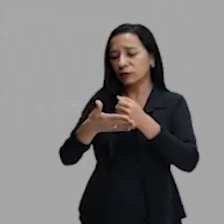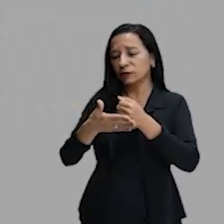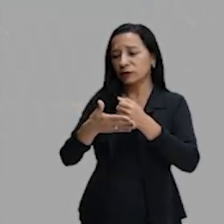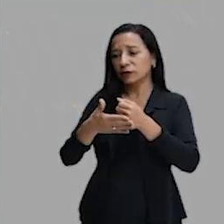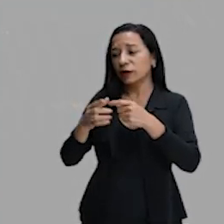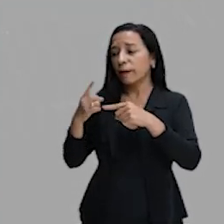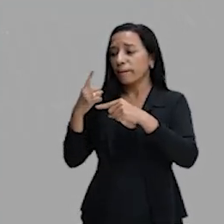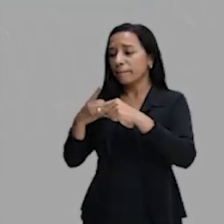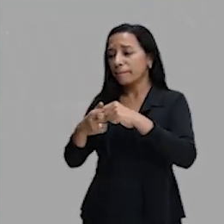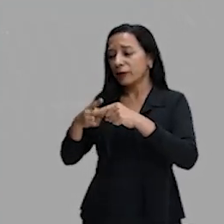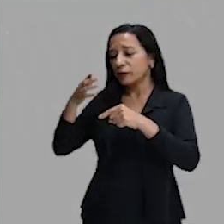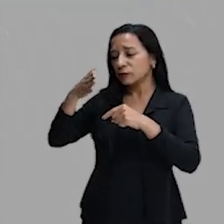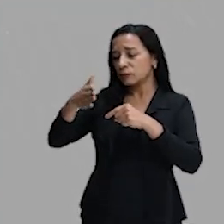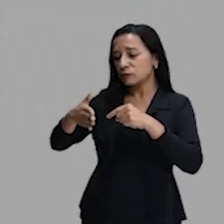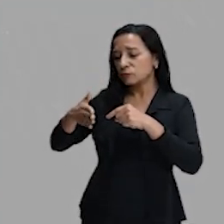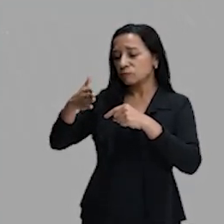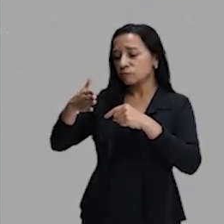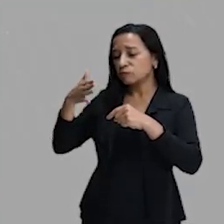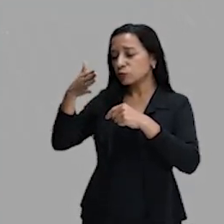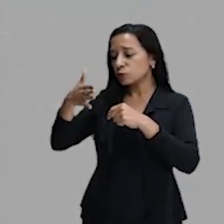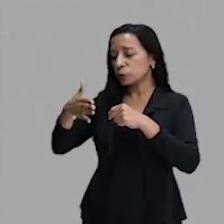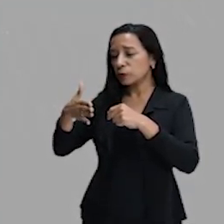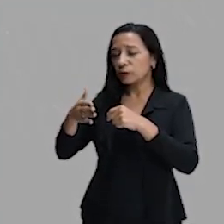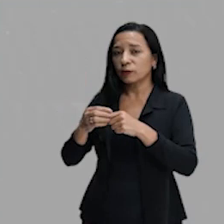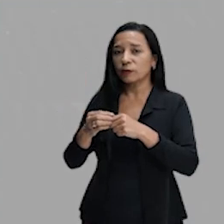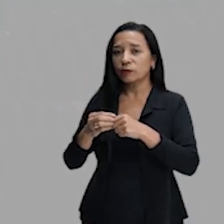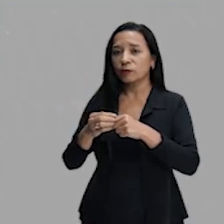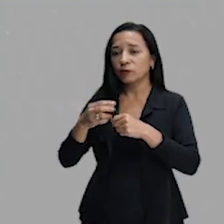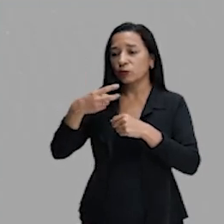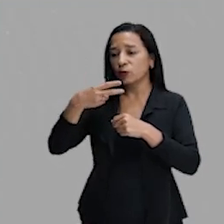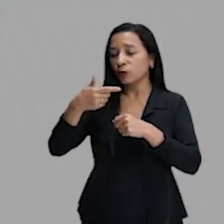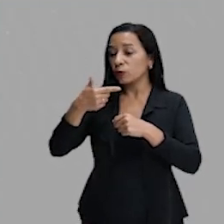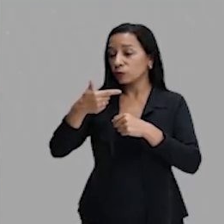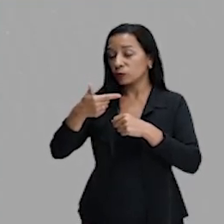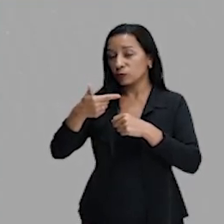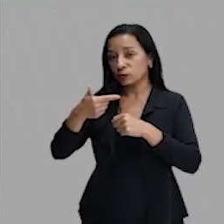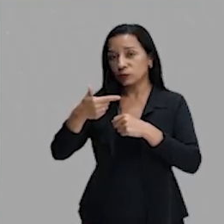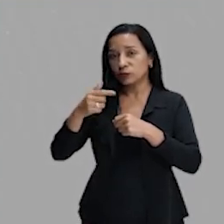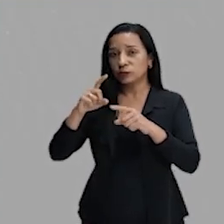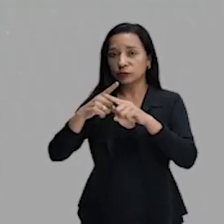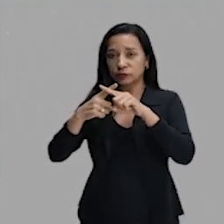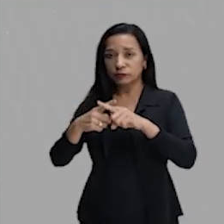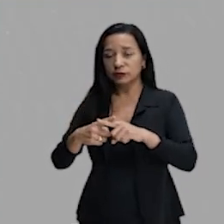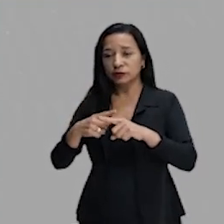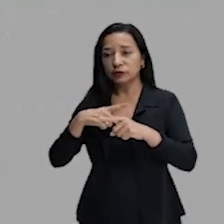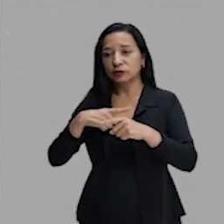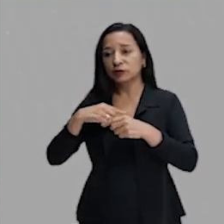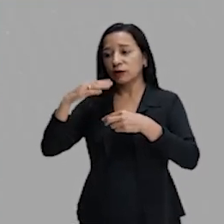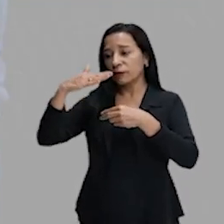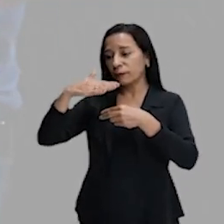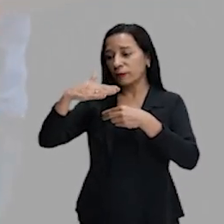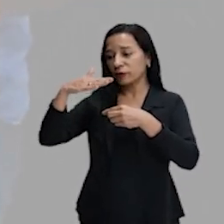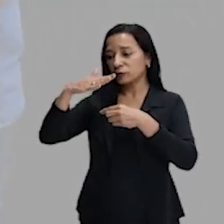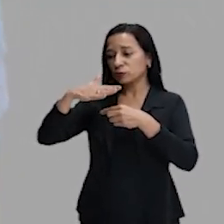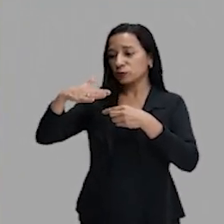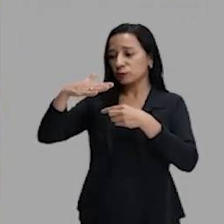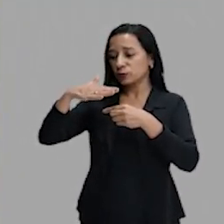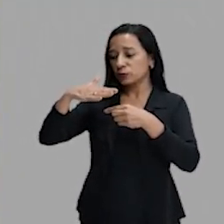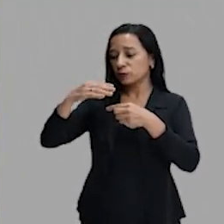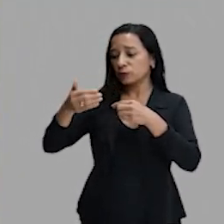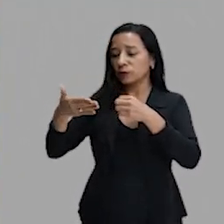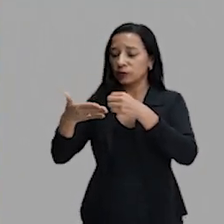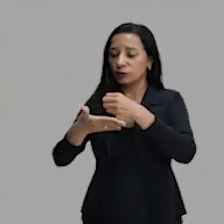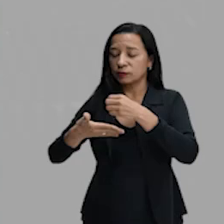lateral na verdade duas vezes a área da base né porque você tem a base inferior e a base superior tá então para